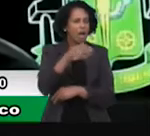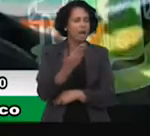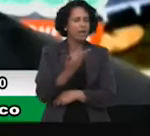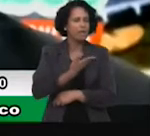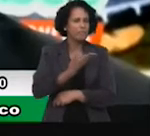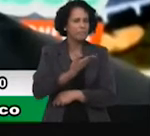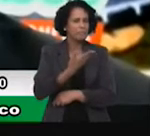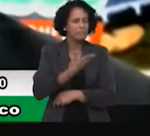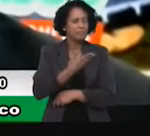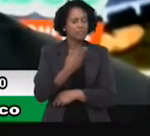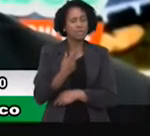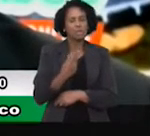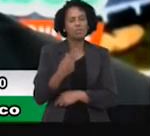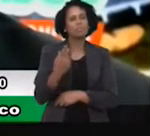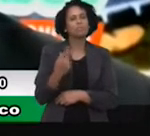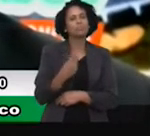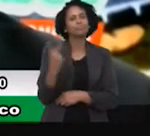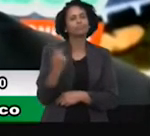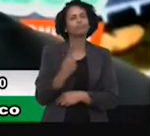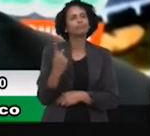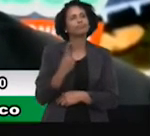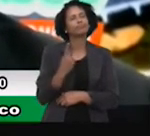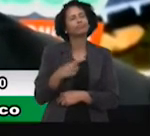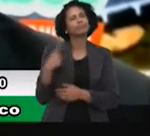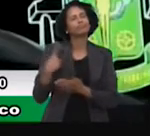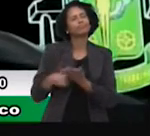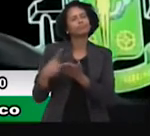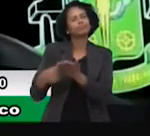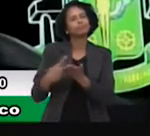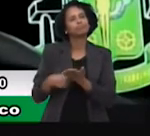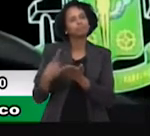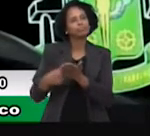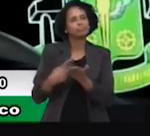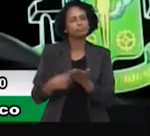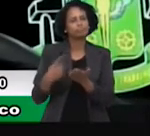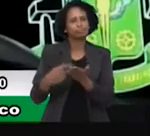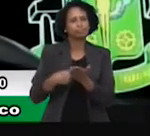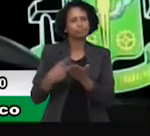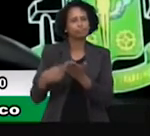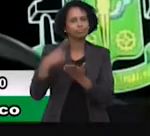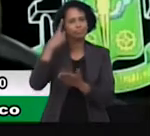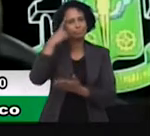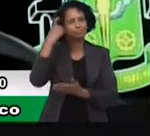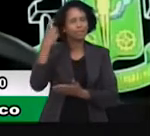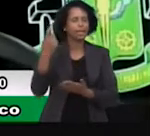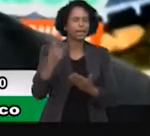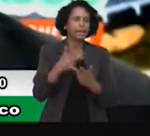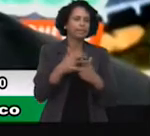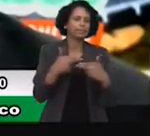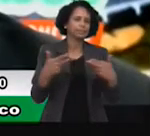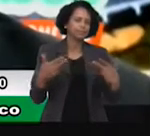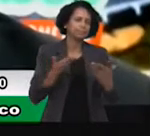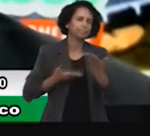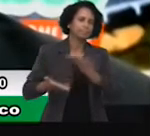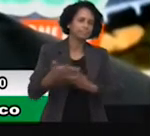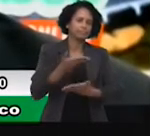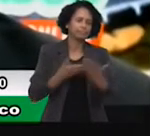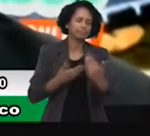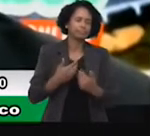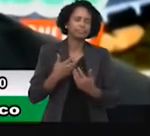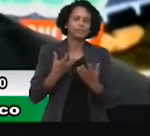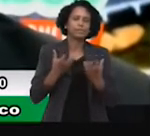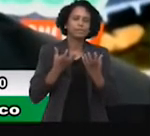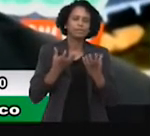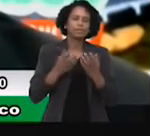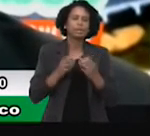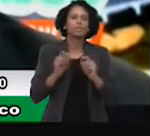ideias, iniciativas, e que não está, infelizmente, a gente trouxe. Quero aproveitar para mandar um abraço para a família dele, para a